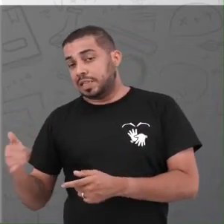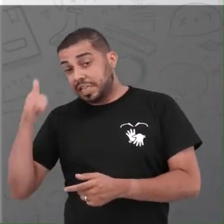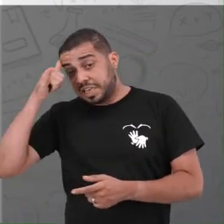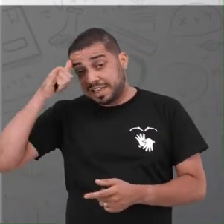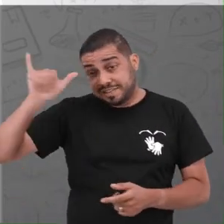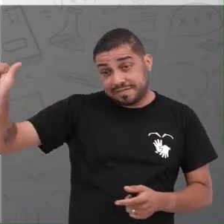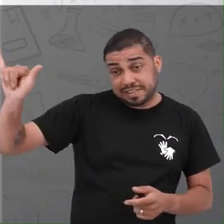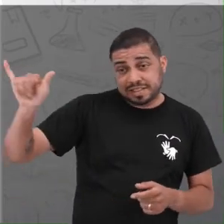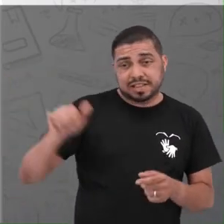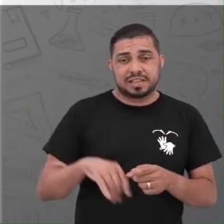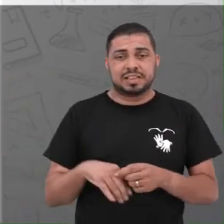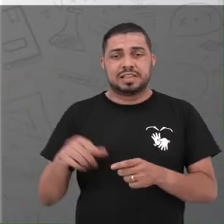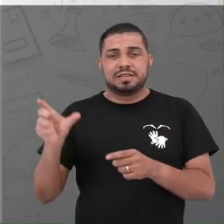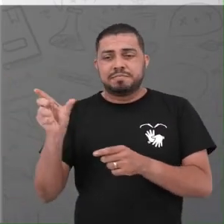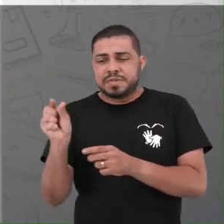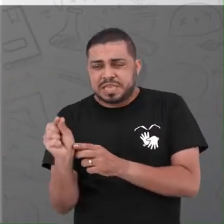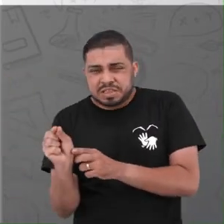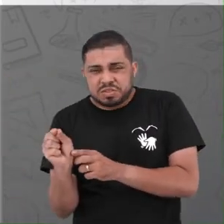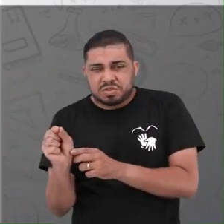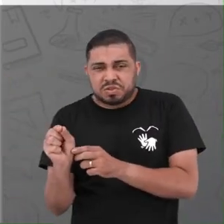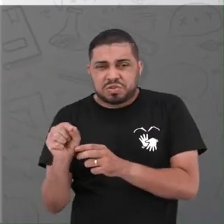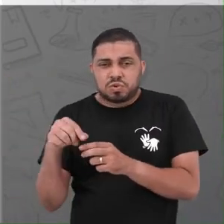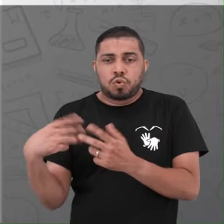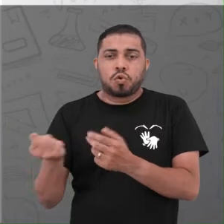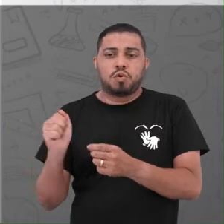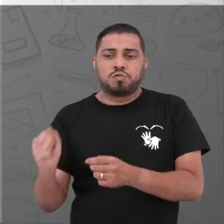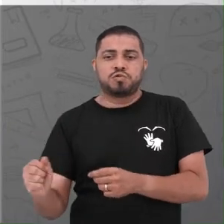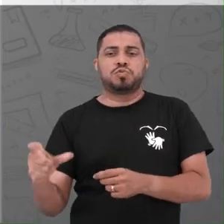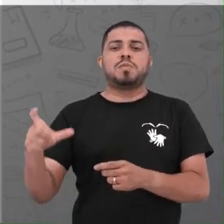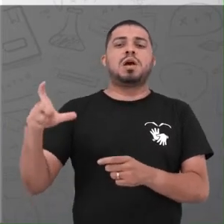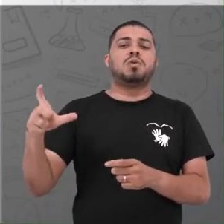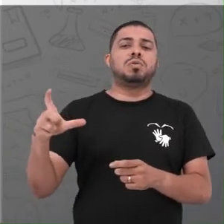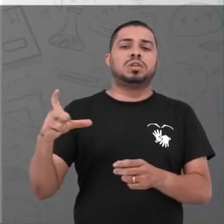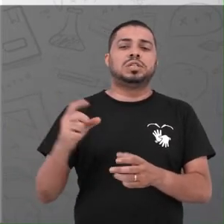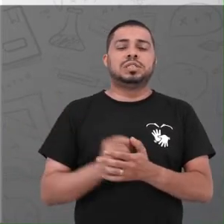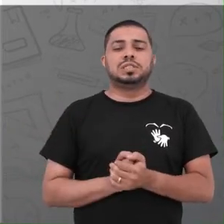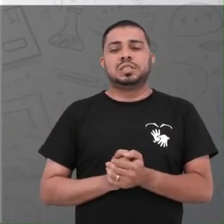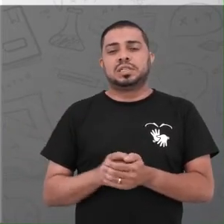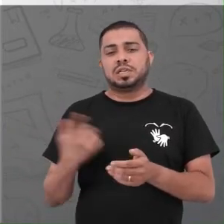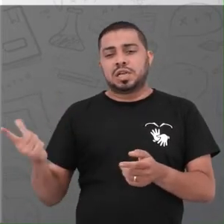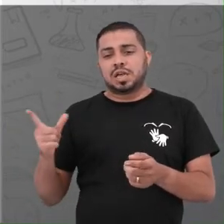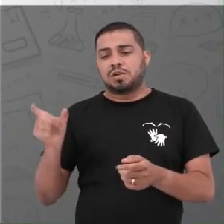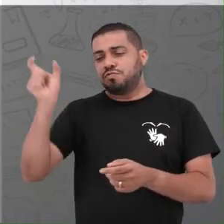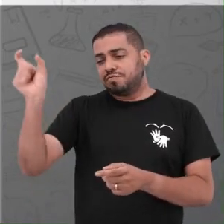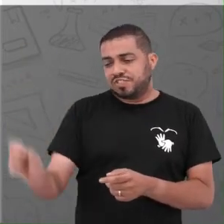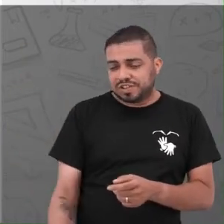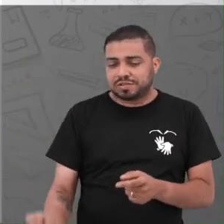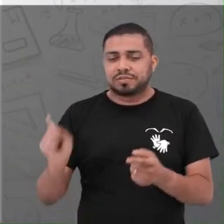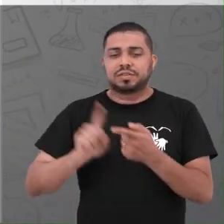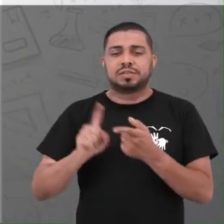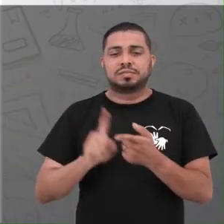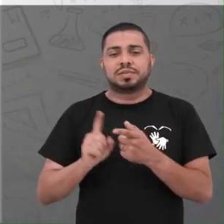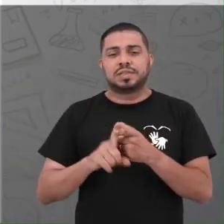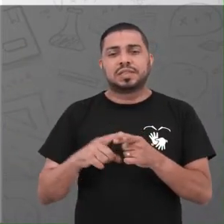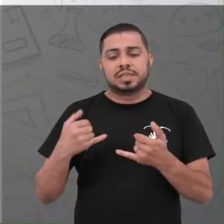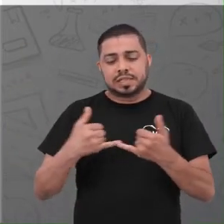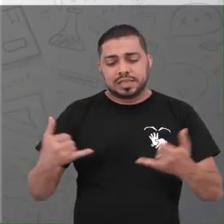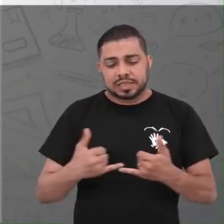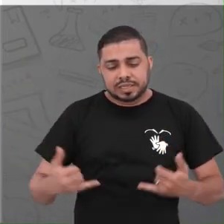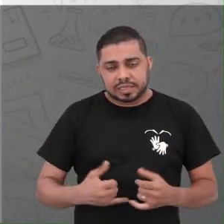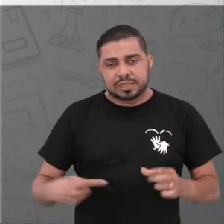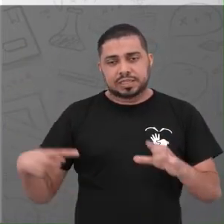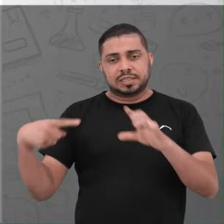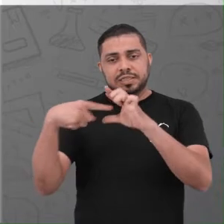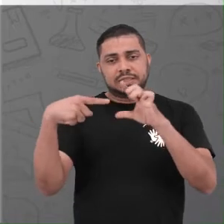escalas muito menores, né, ou escalas muito maiores em relação ao objeto e também em relação às linhas de